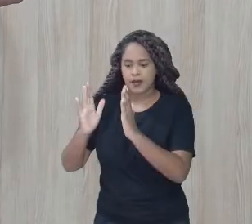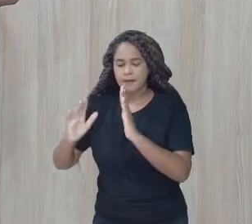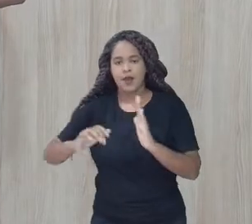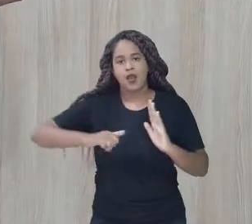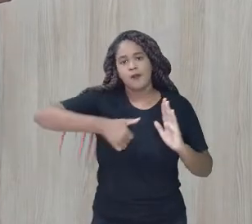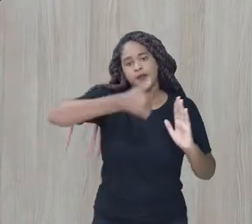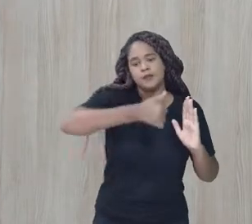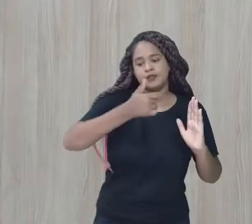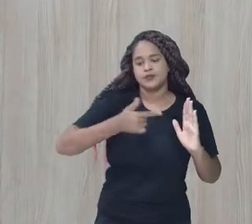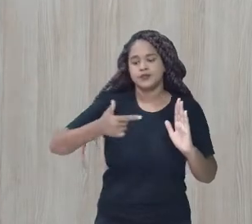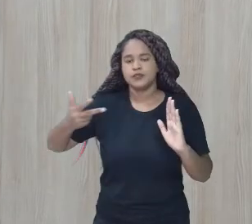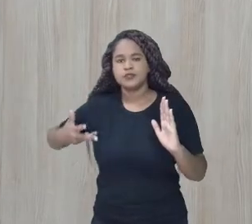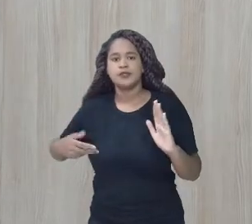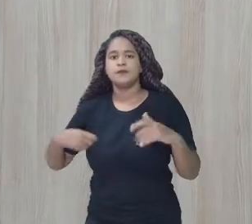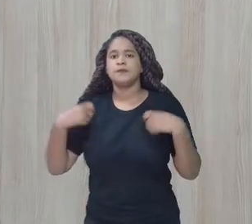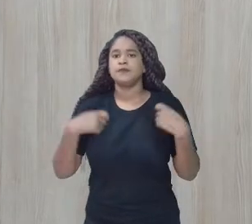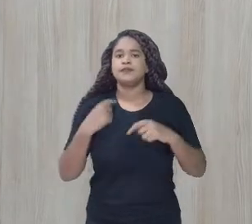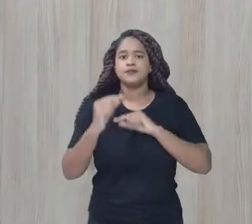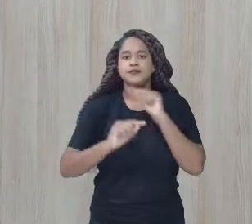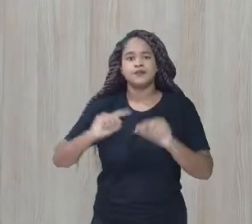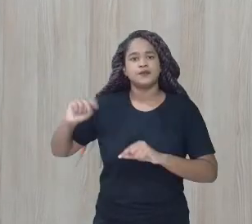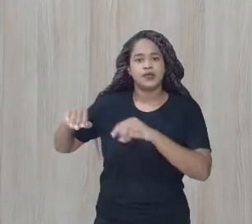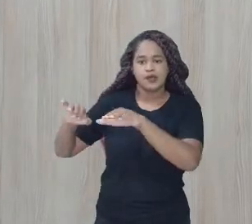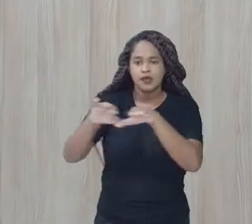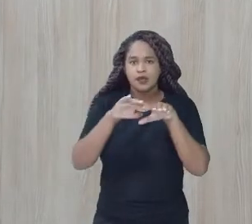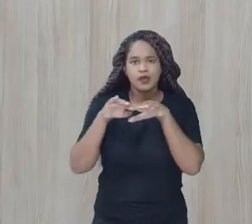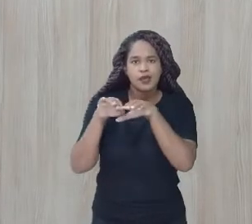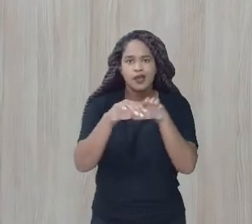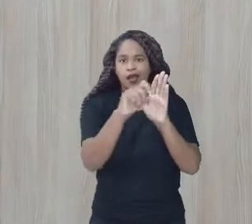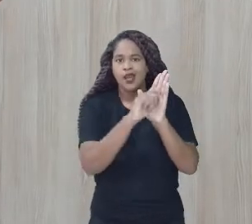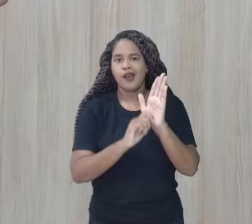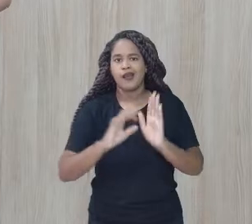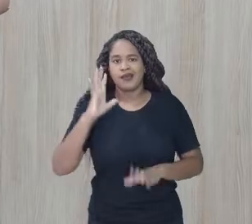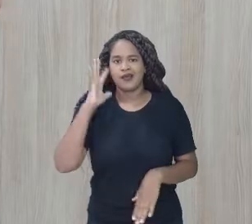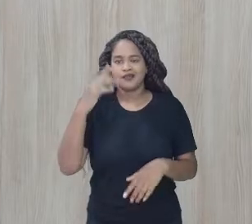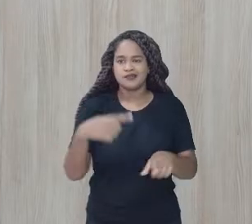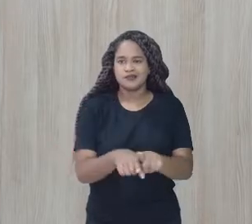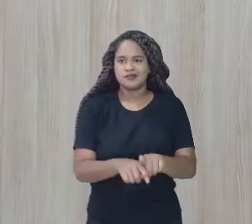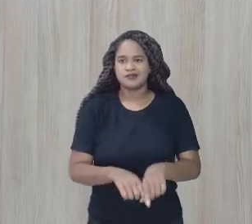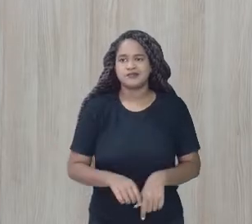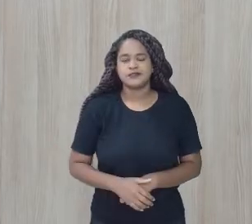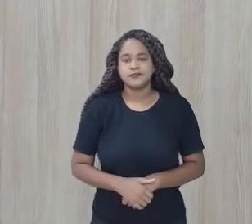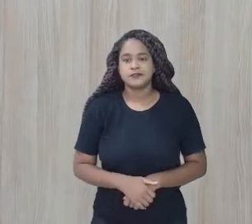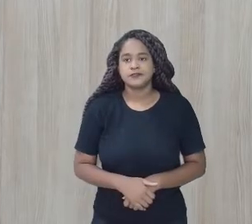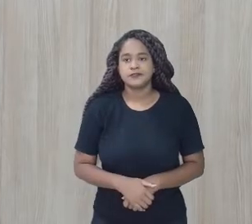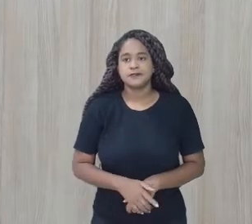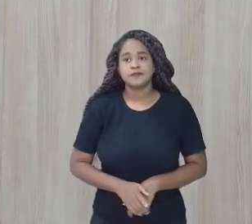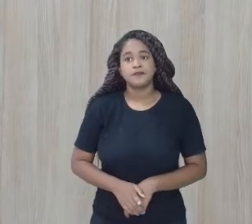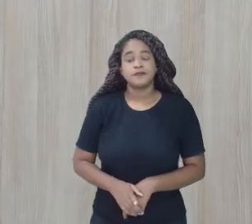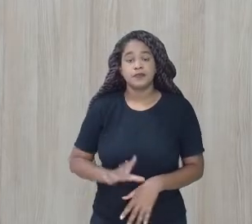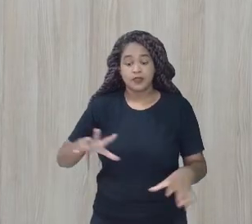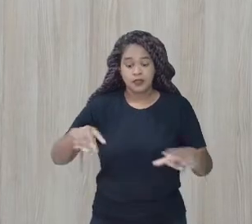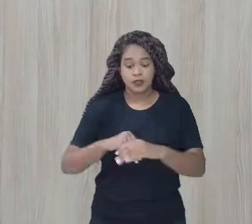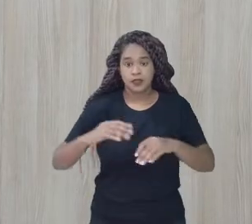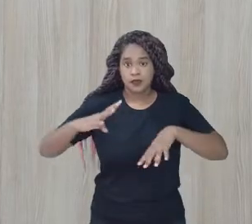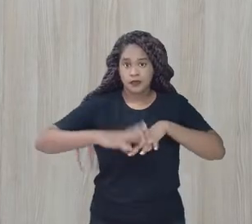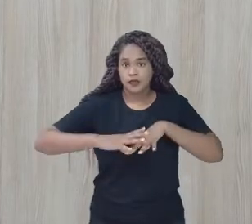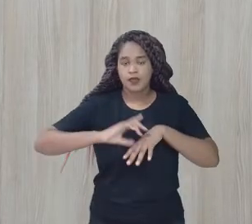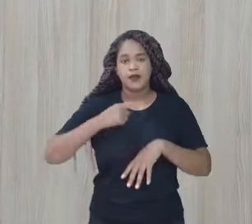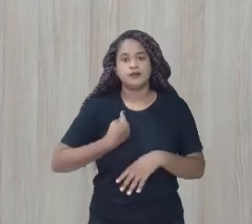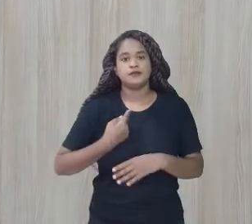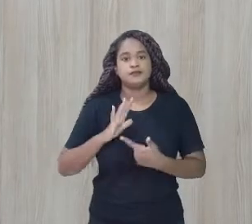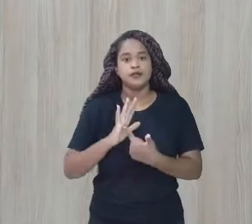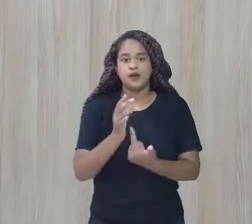gente confeccionar um padrão, um algoritmo para resolver isso, certo? Para aplicar na matemática, a gente viu o